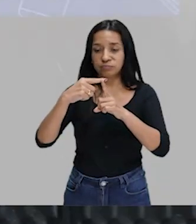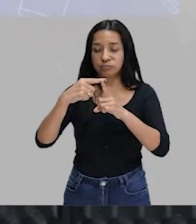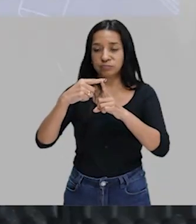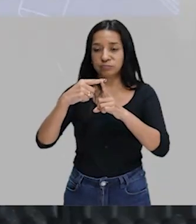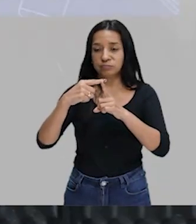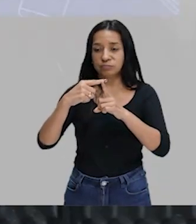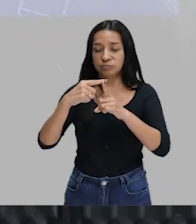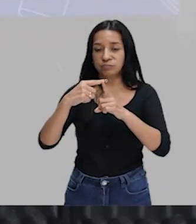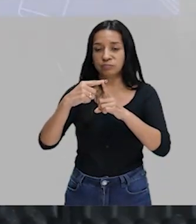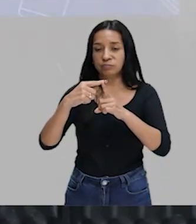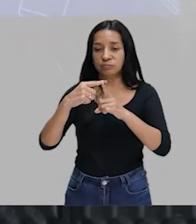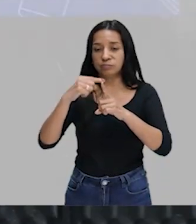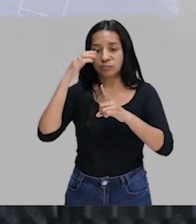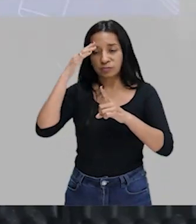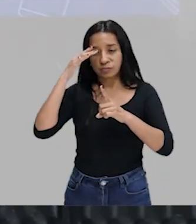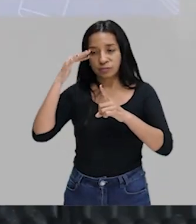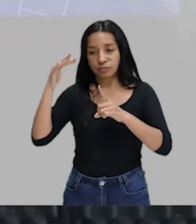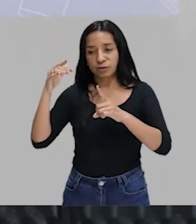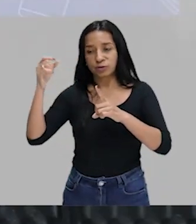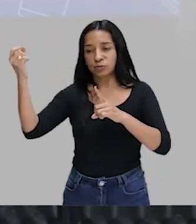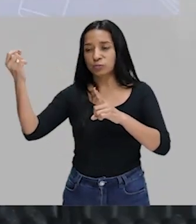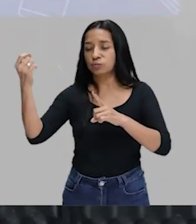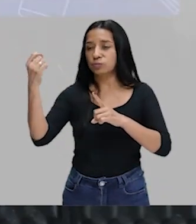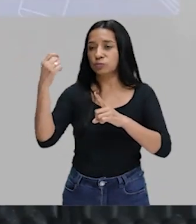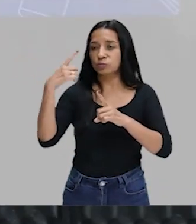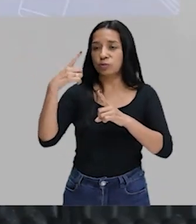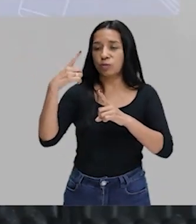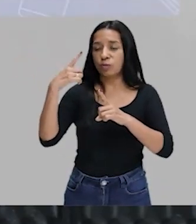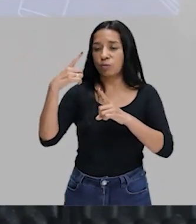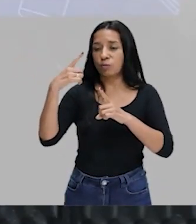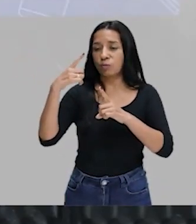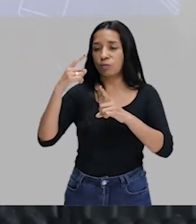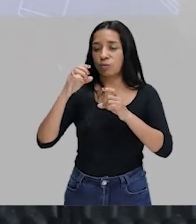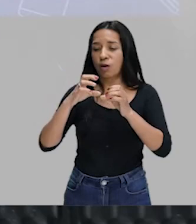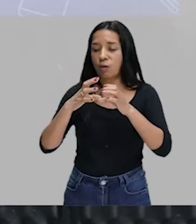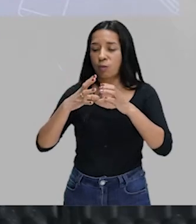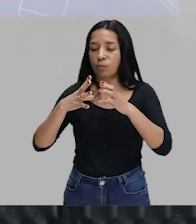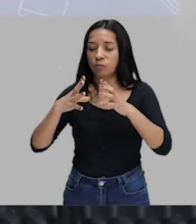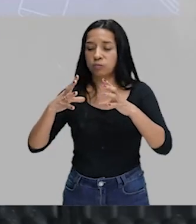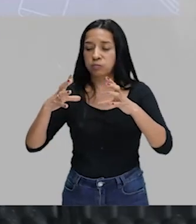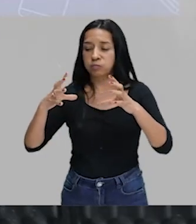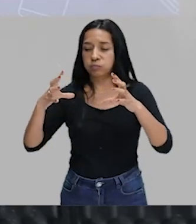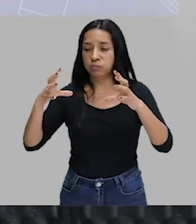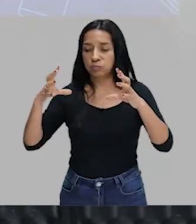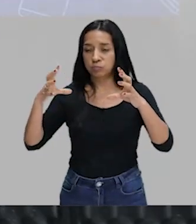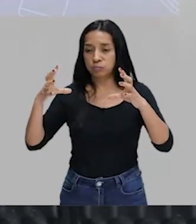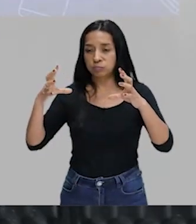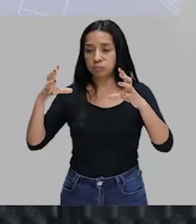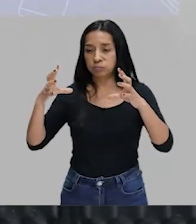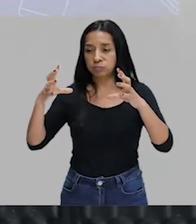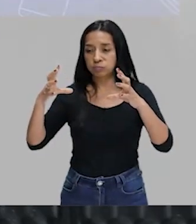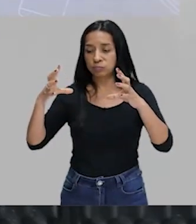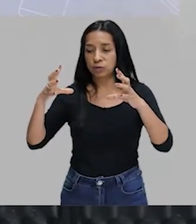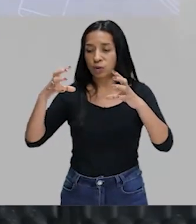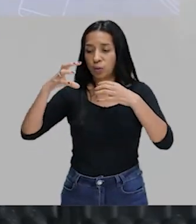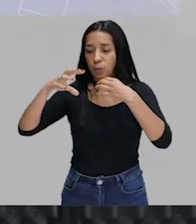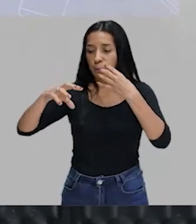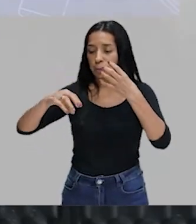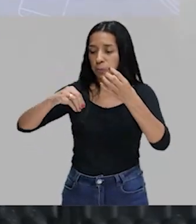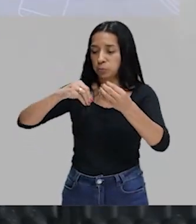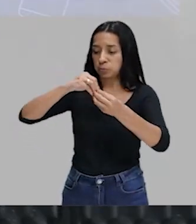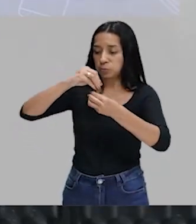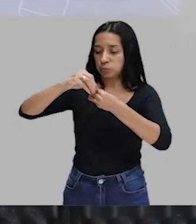Certo? Então, imagina o nosso Sol, ele aumentando seu volume, certo? Por causa da fusão desses elementos,